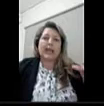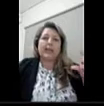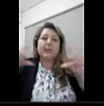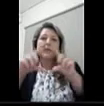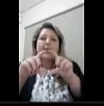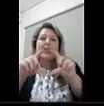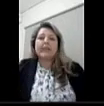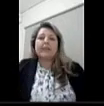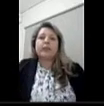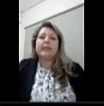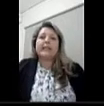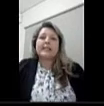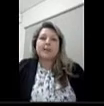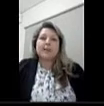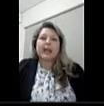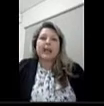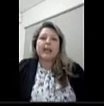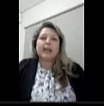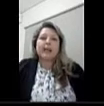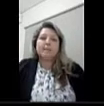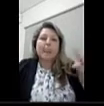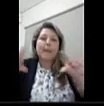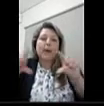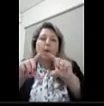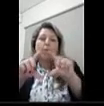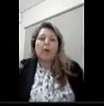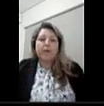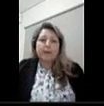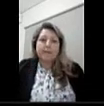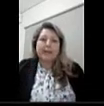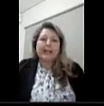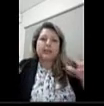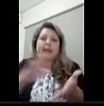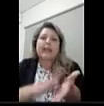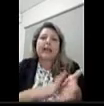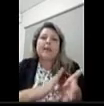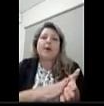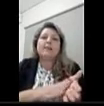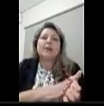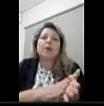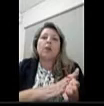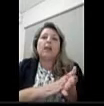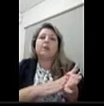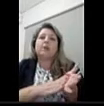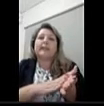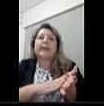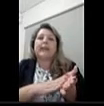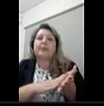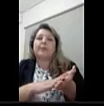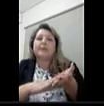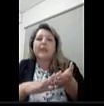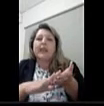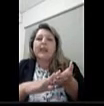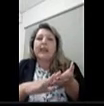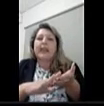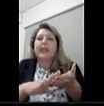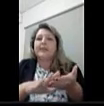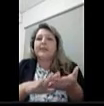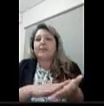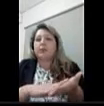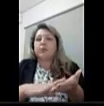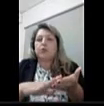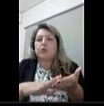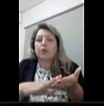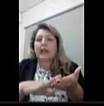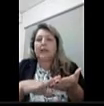dicionário, e forneça para ela um alfabeto para que ela possa colar na contracapa, às